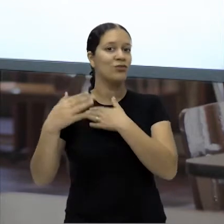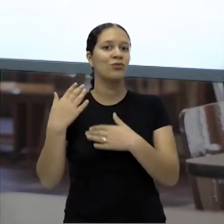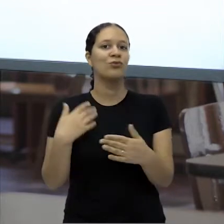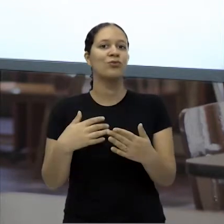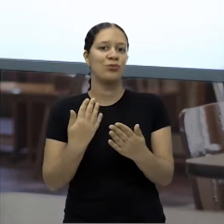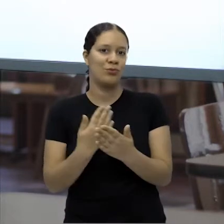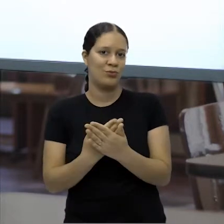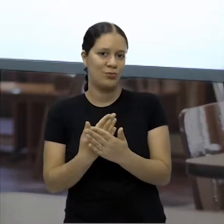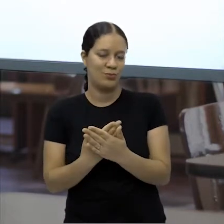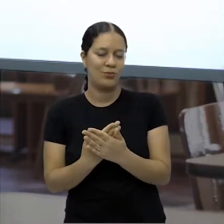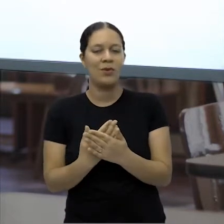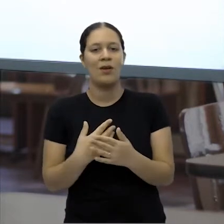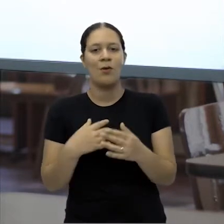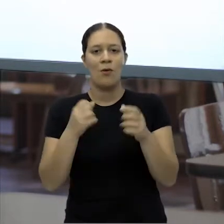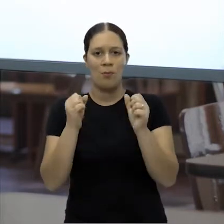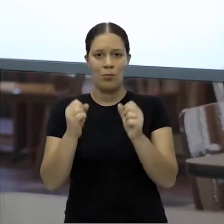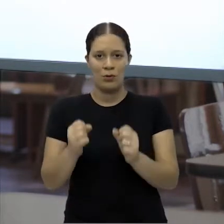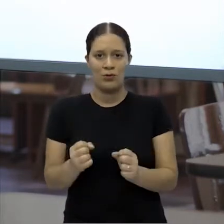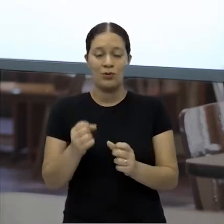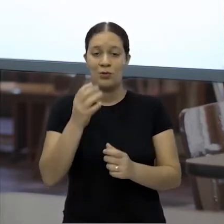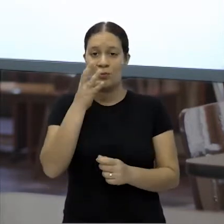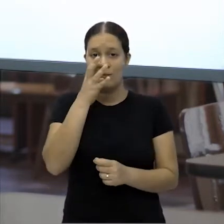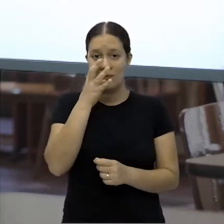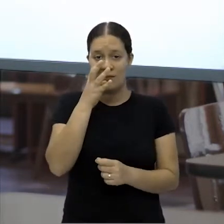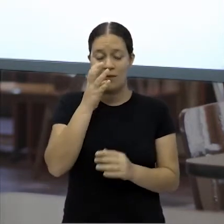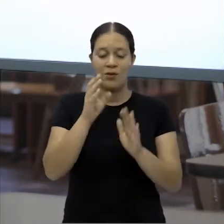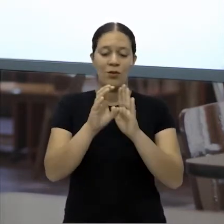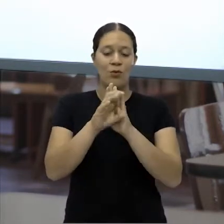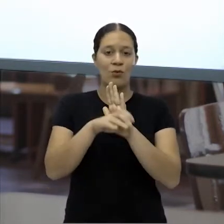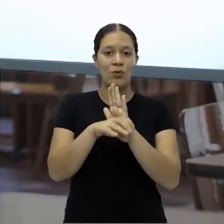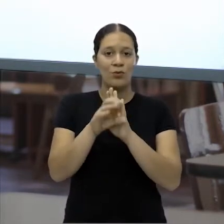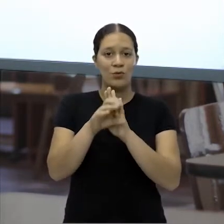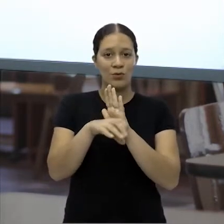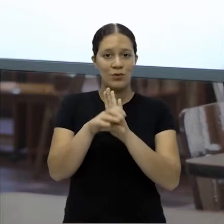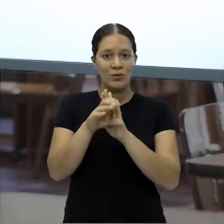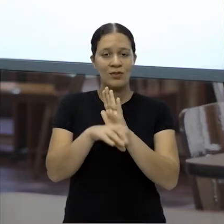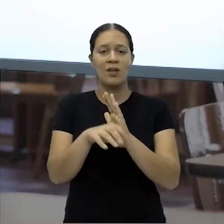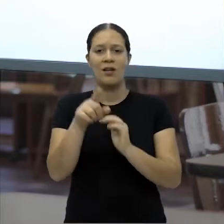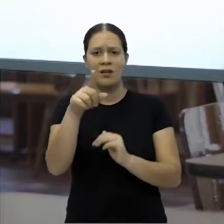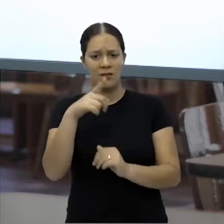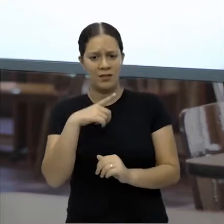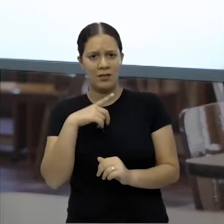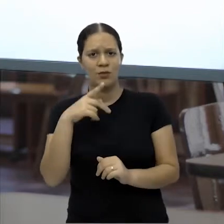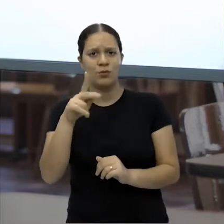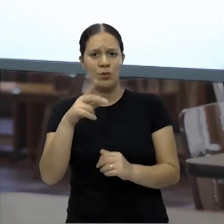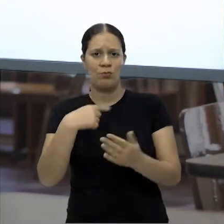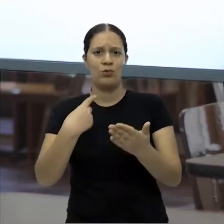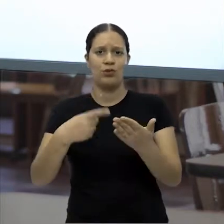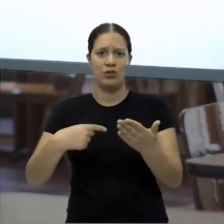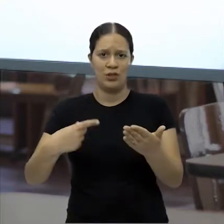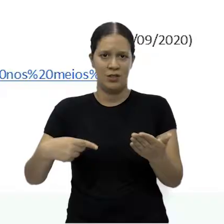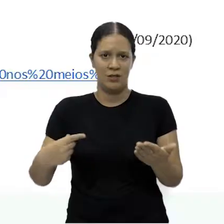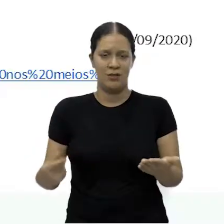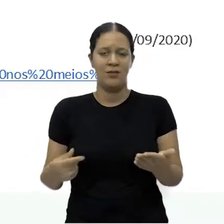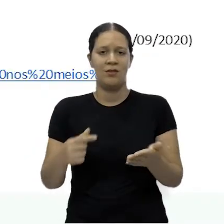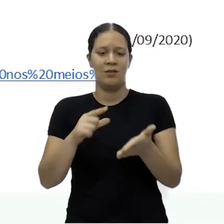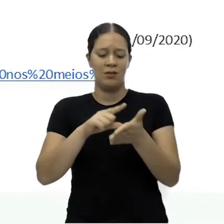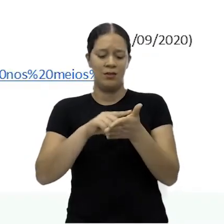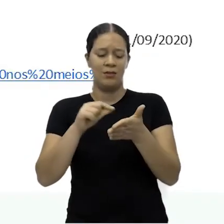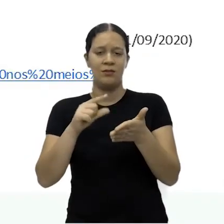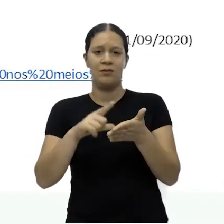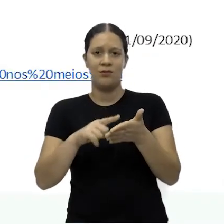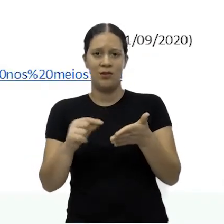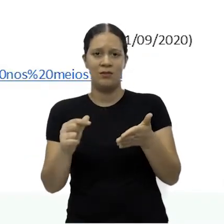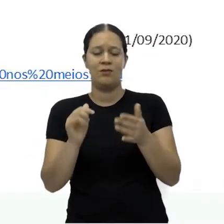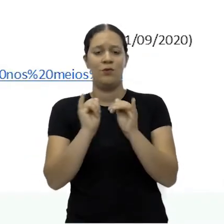desse assunto. Podemos observar essa definição que tem aqui e também tem na tua apostila. Um